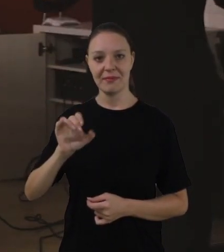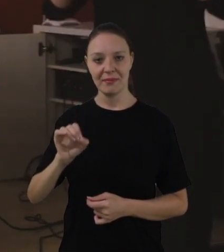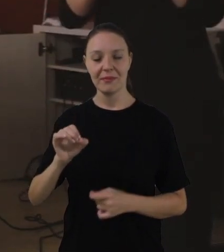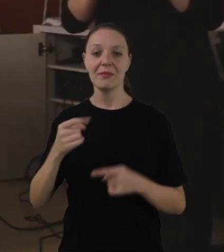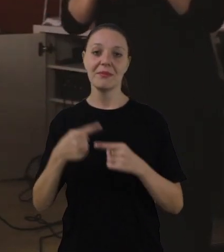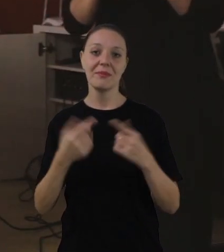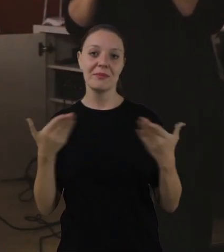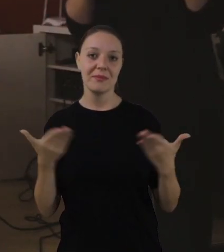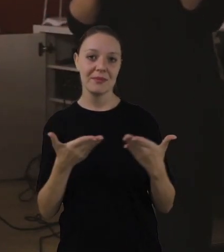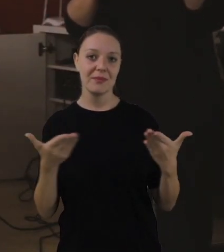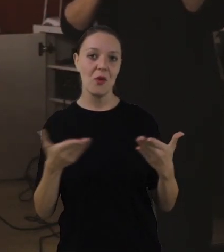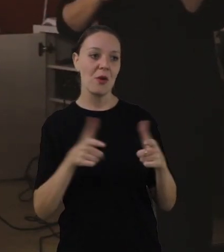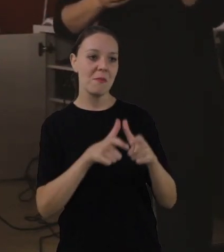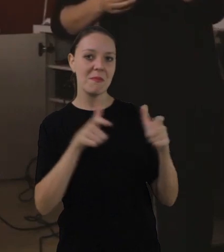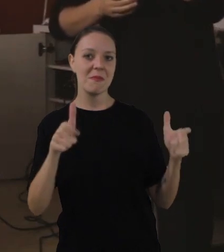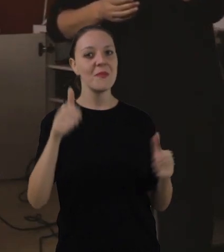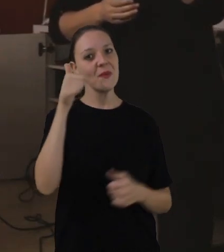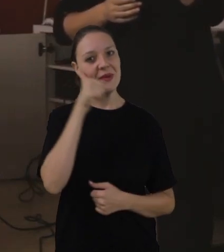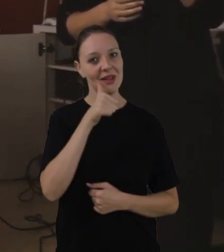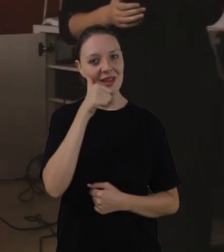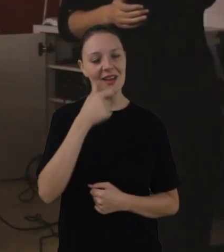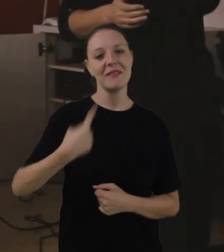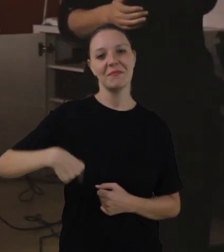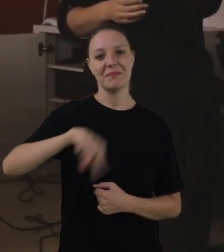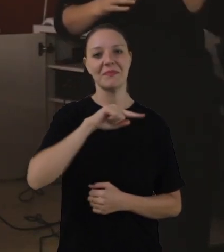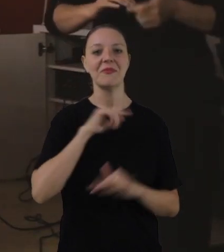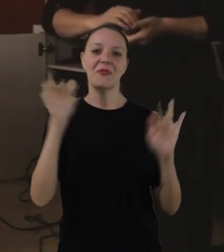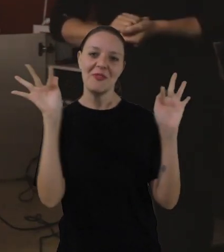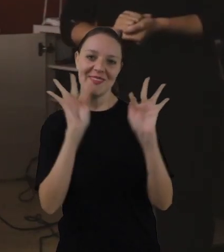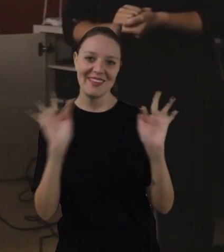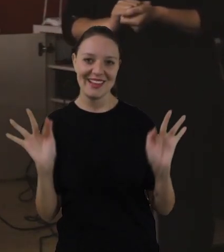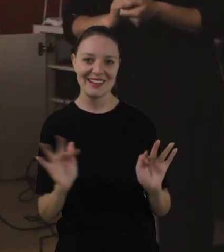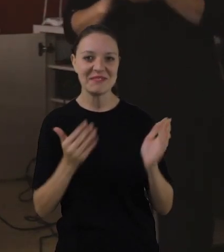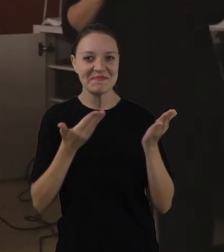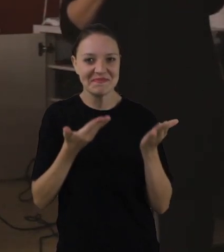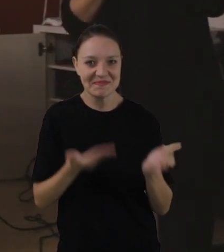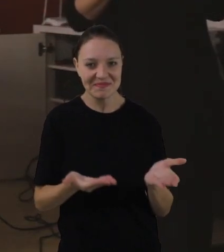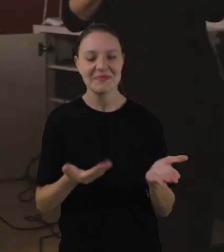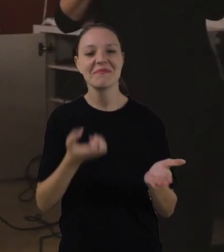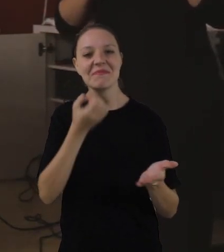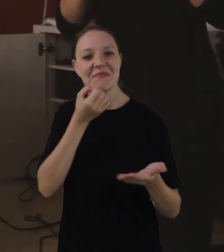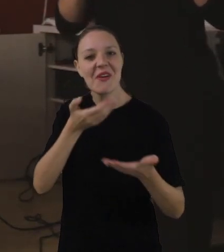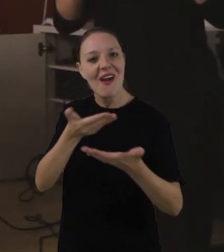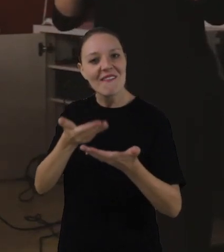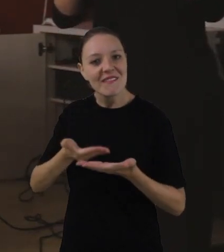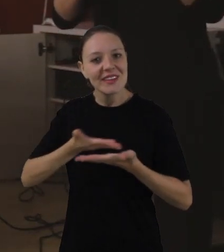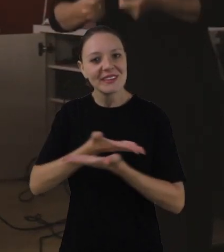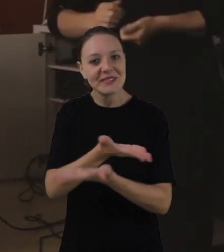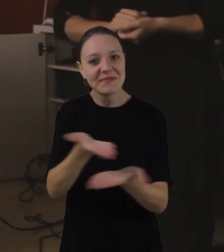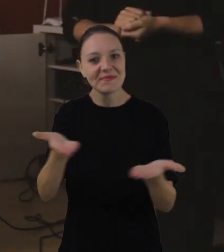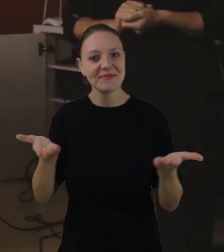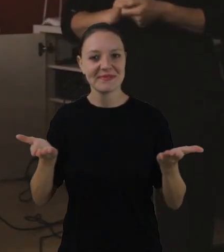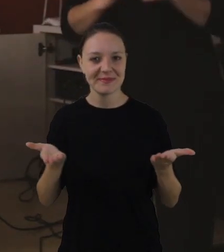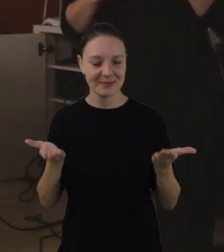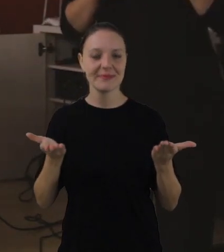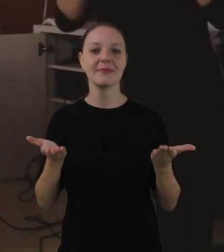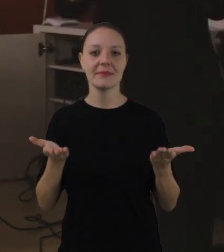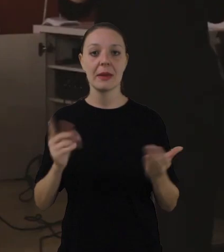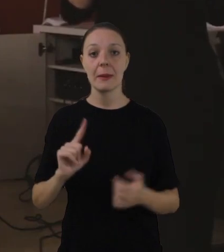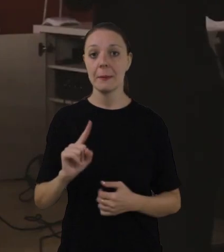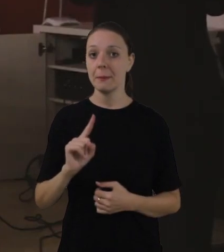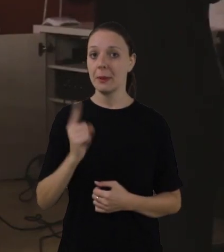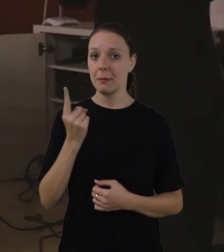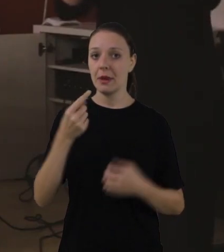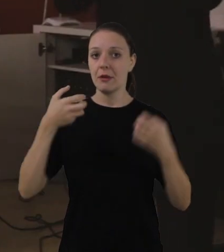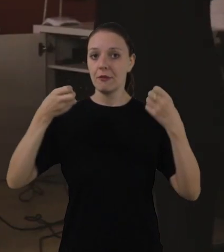de mulheres, né? Ficamos muito felizes. Damos as boas-vindas a todos vocês. Eu vou